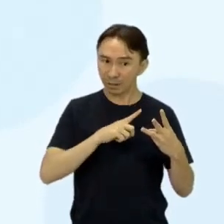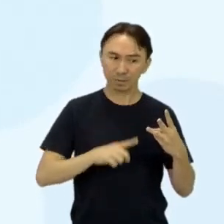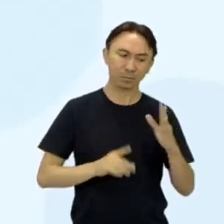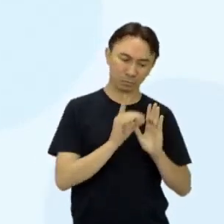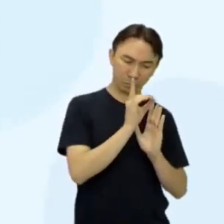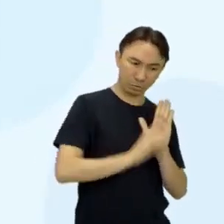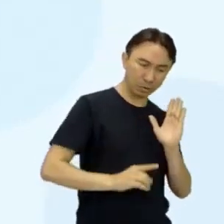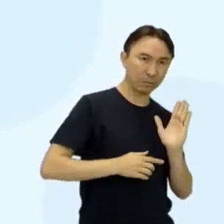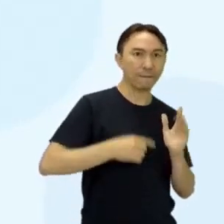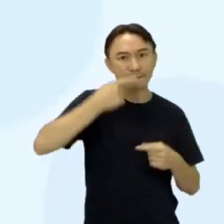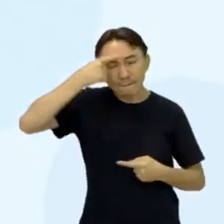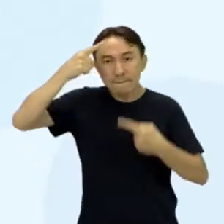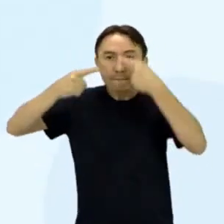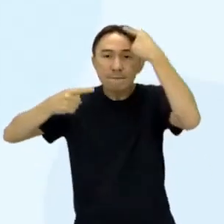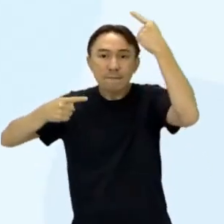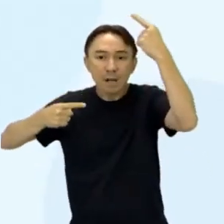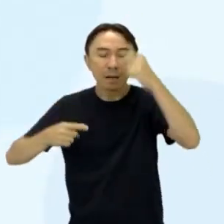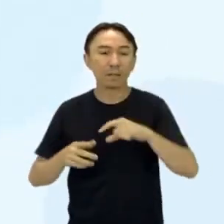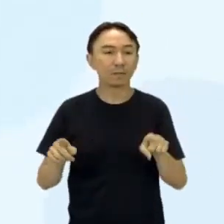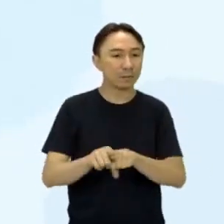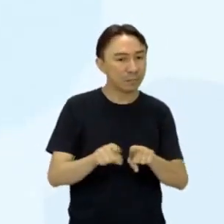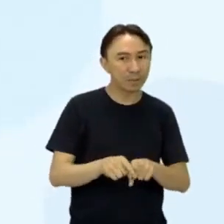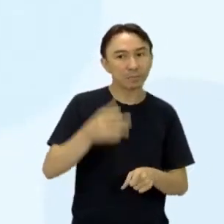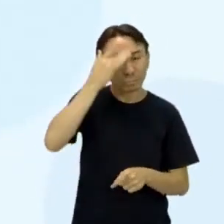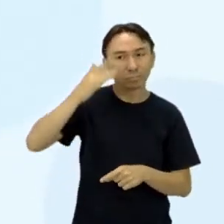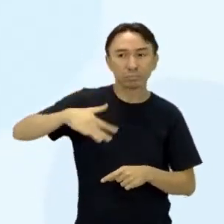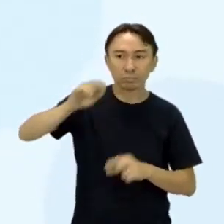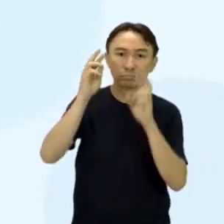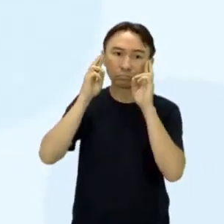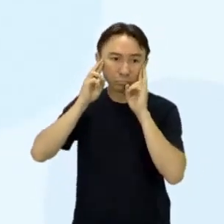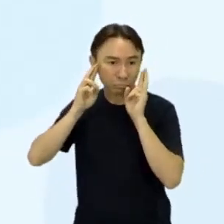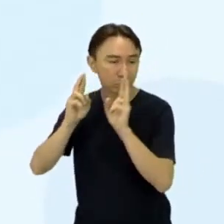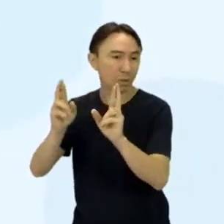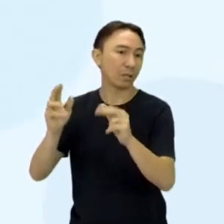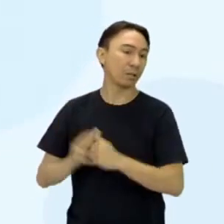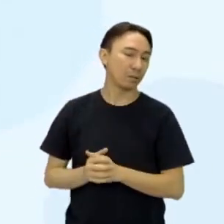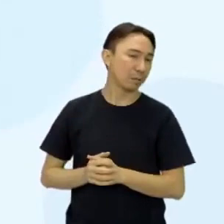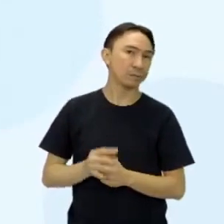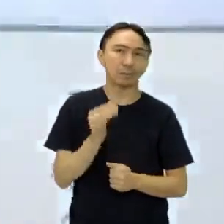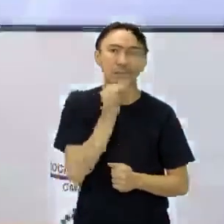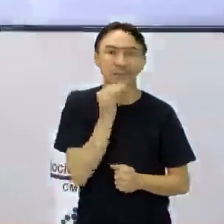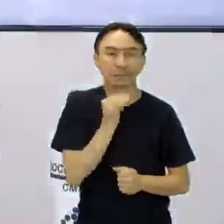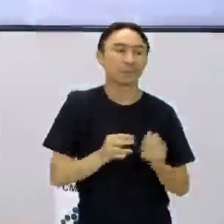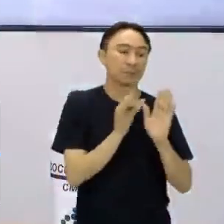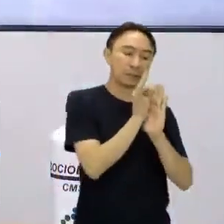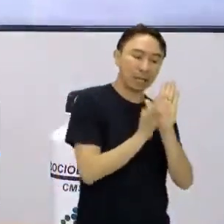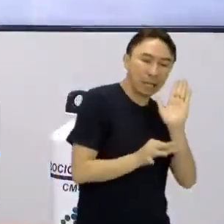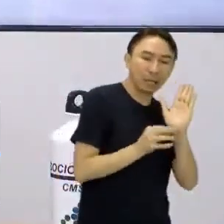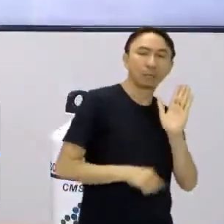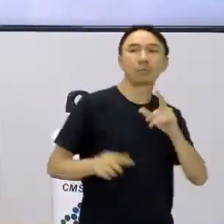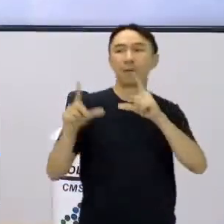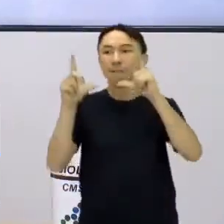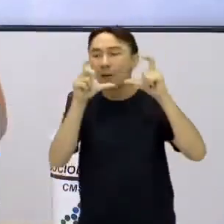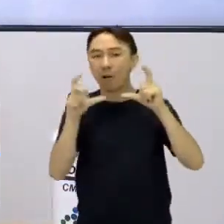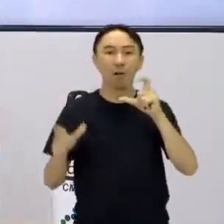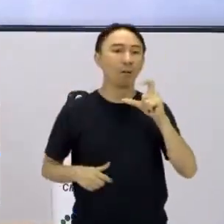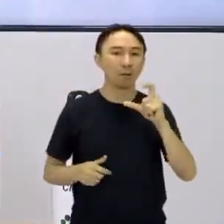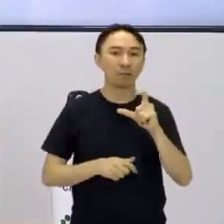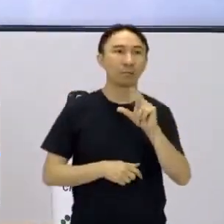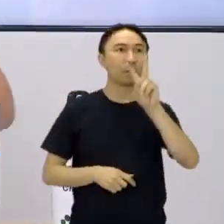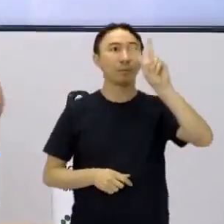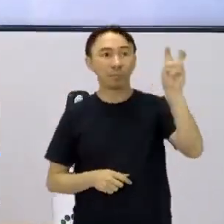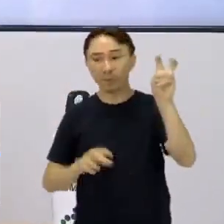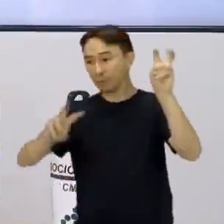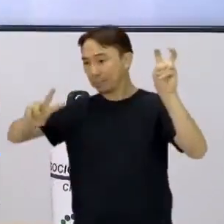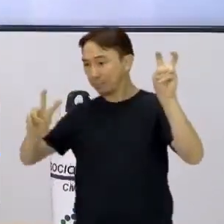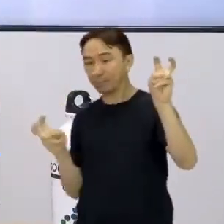tem o dever de dar os direitos autorais às outras pessoas, de quando você pega uma imagem, um texto, uma citação, dizer de onde você